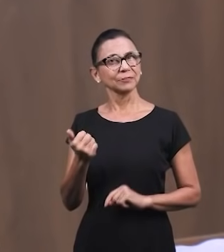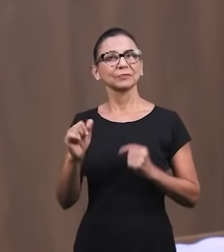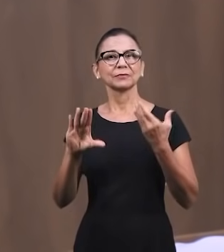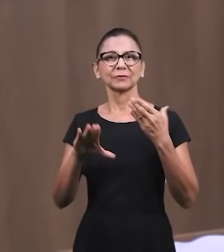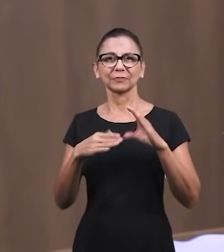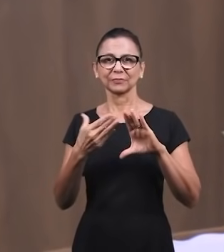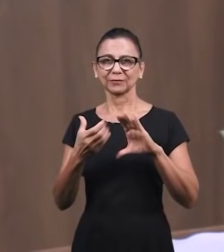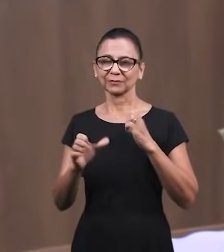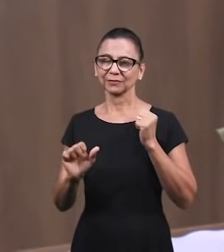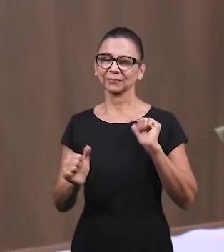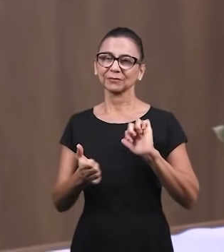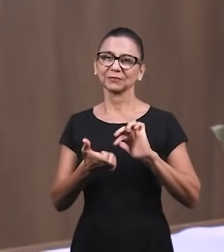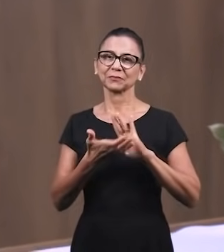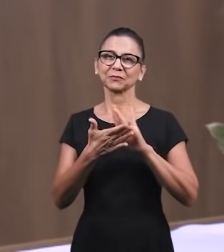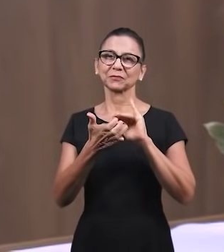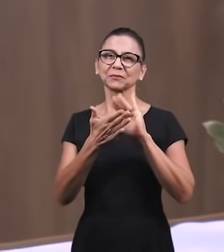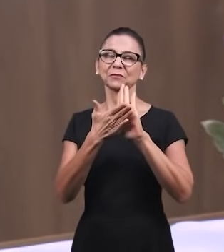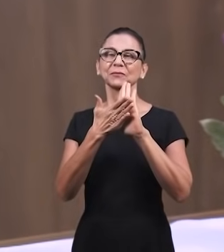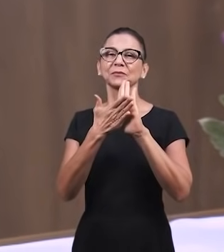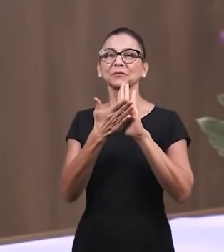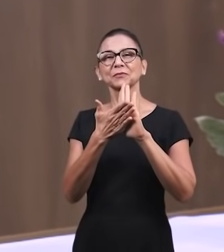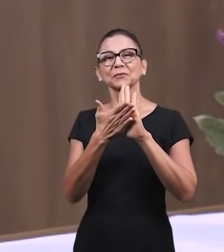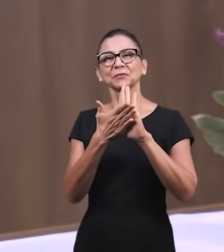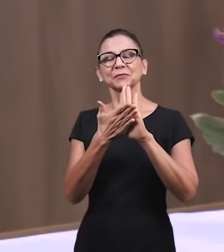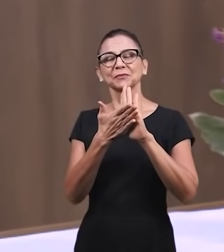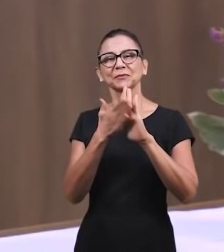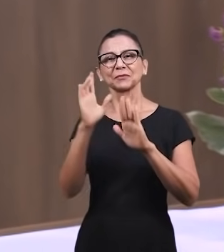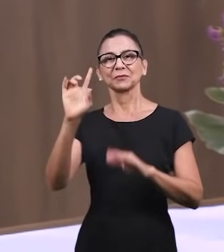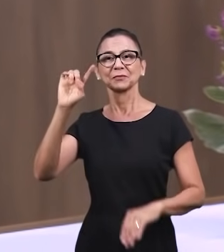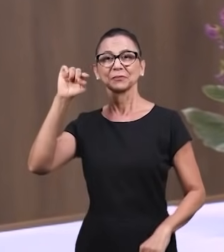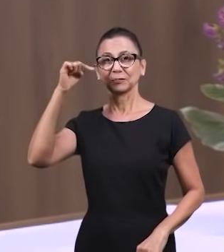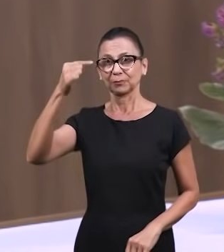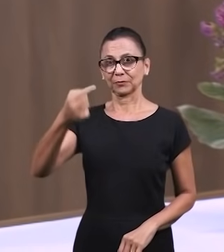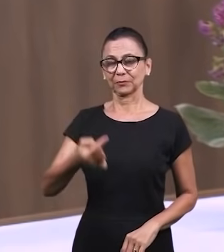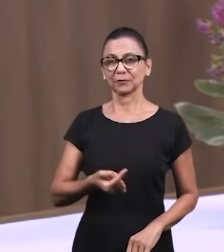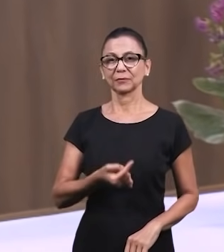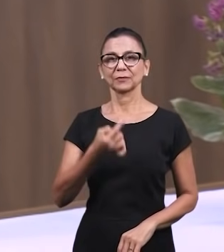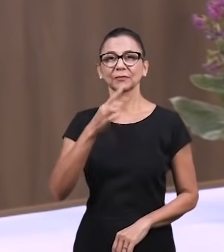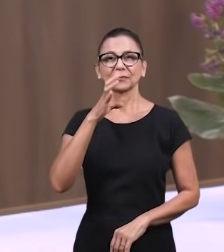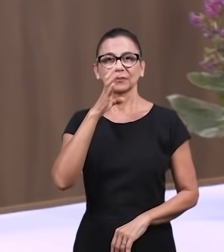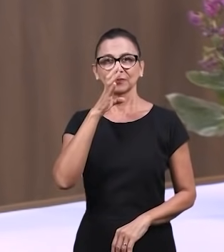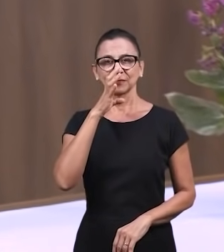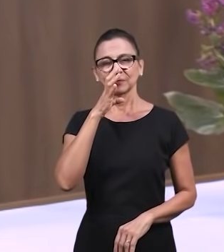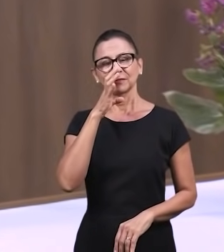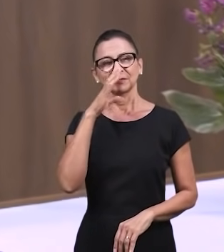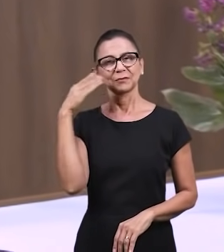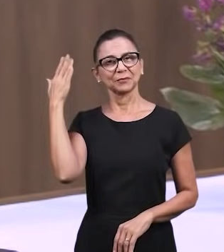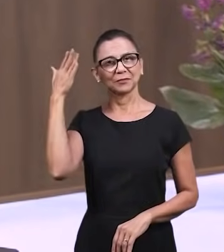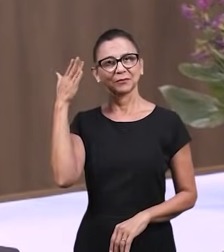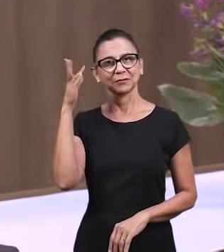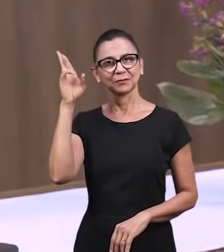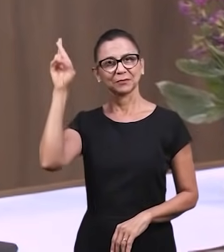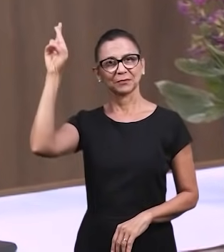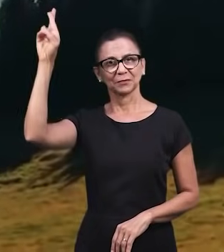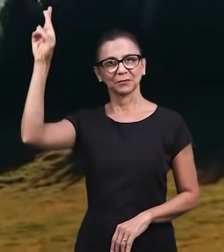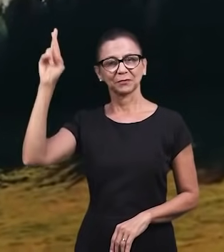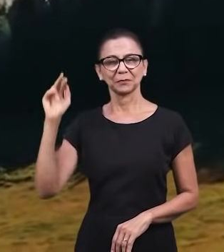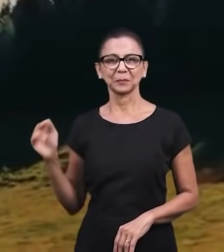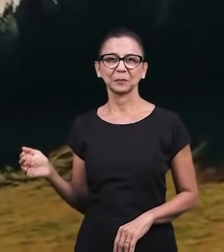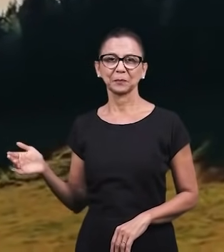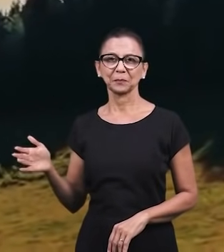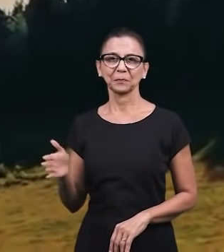agora mais um louvor ao Senhor, vamos adorar ao Senhor com mais um hino e na sequência você assiste a mensagem da parte do Senhor para nós hoje.